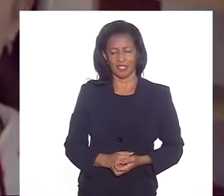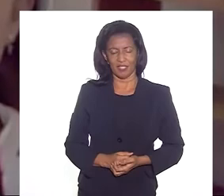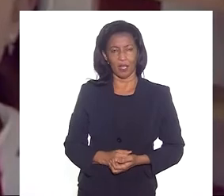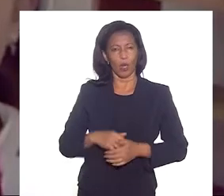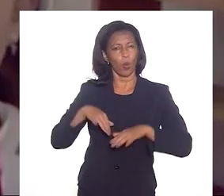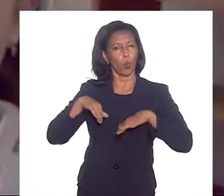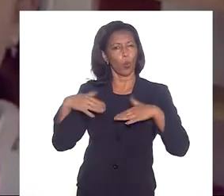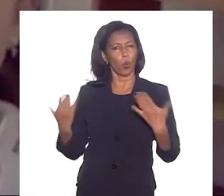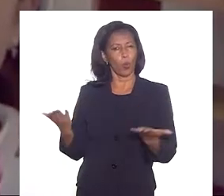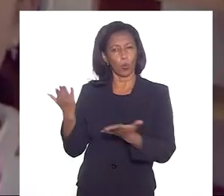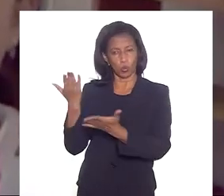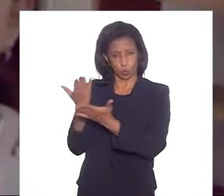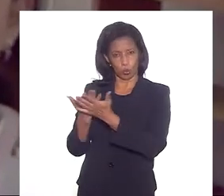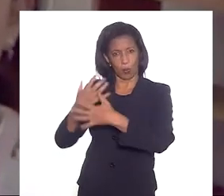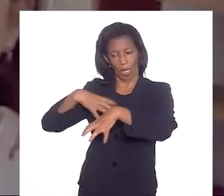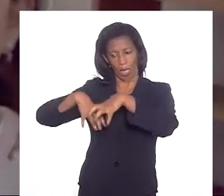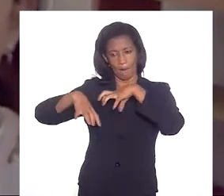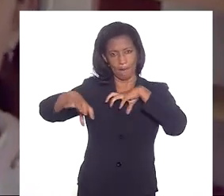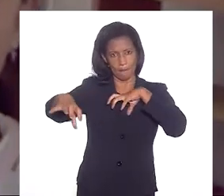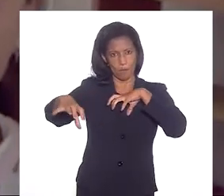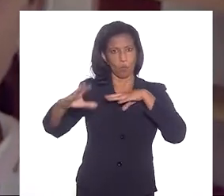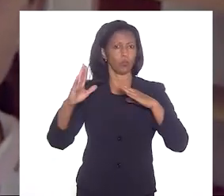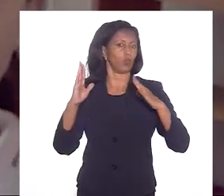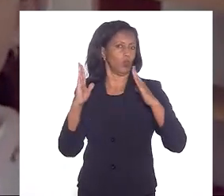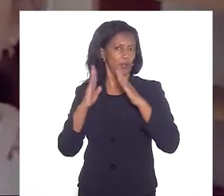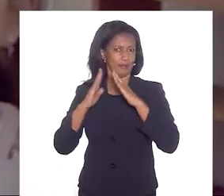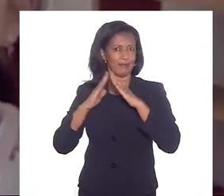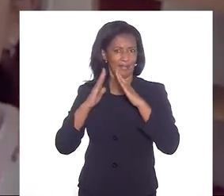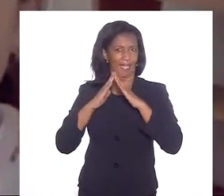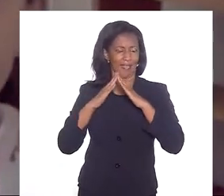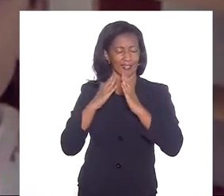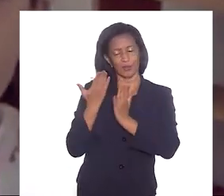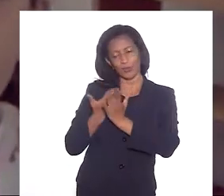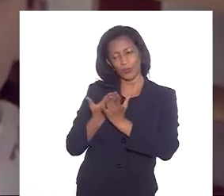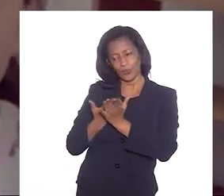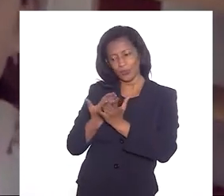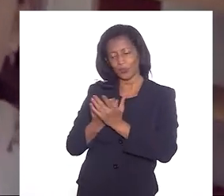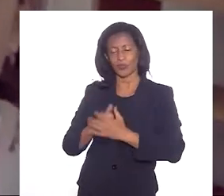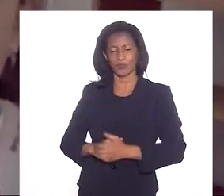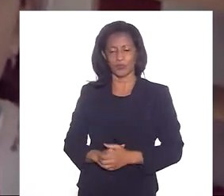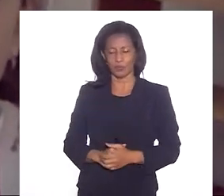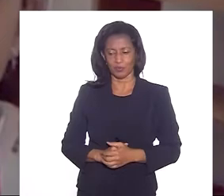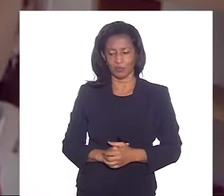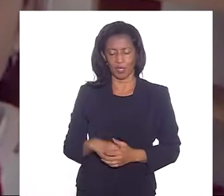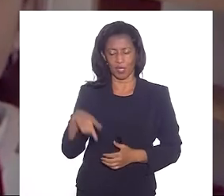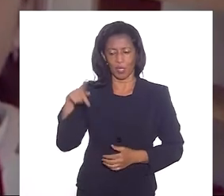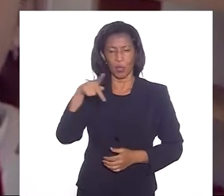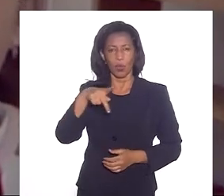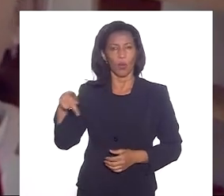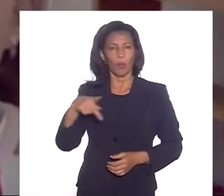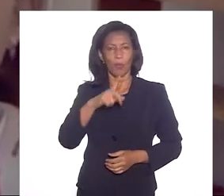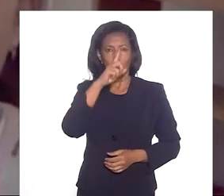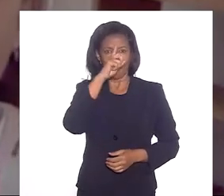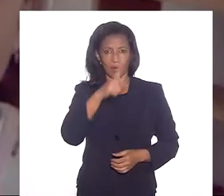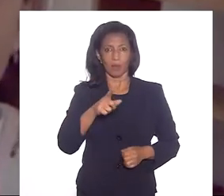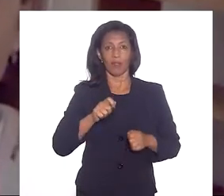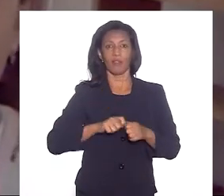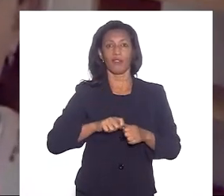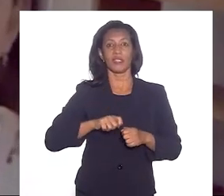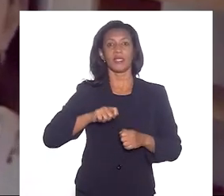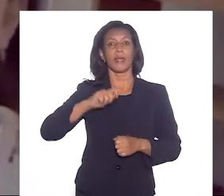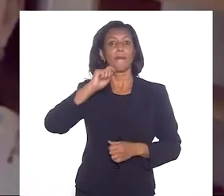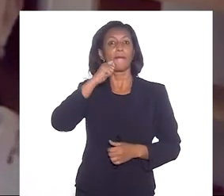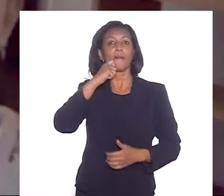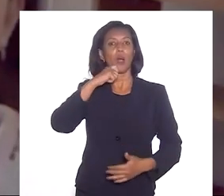Quando eu fazia aula remota em casa, porque ainda não era presencial, o professor ele mandava a